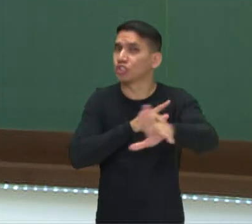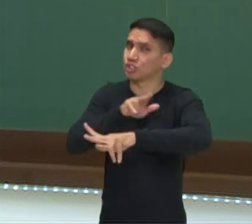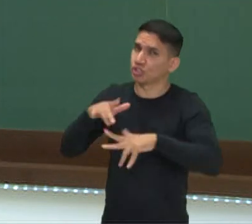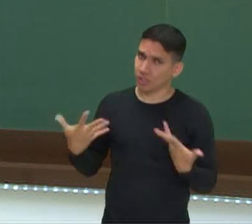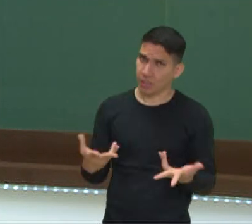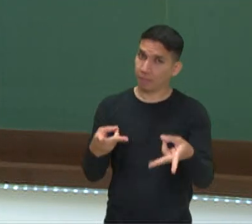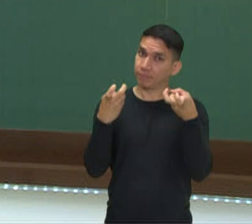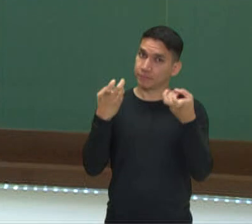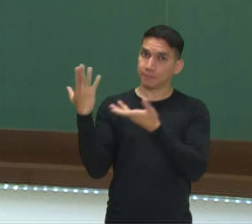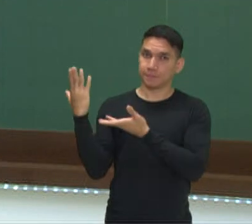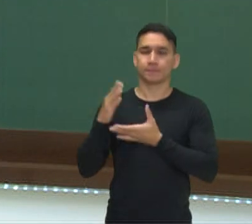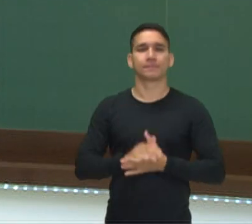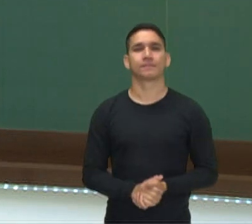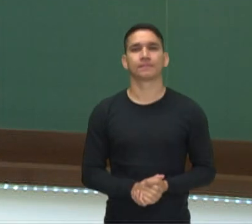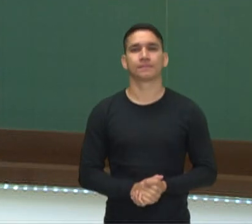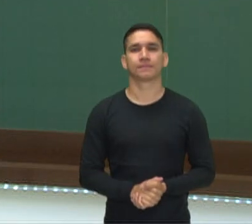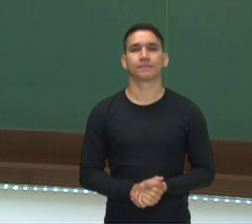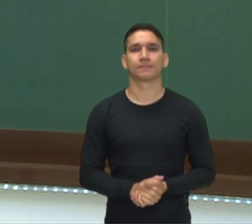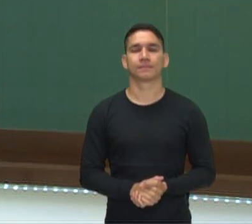questão.